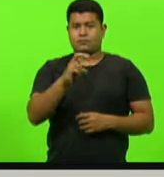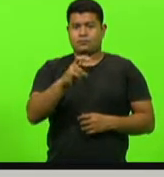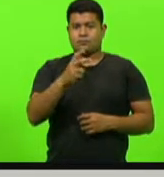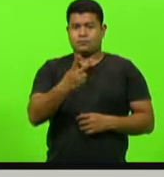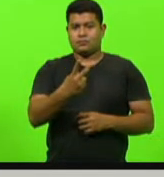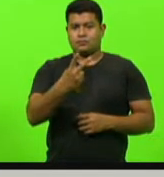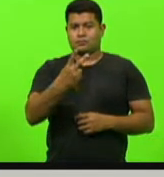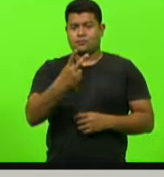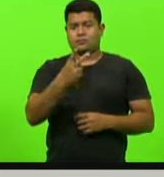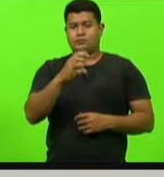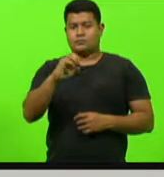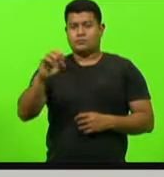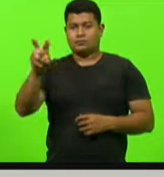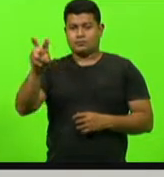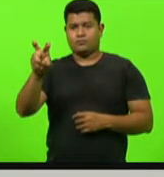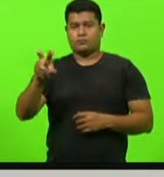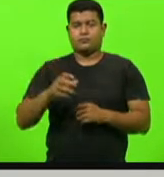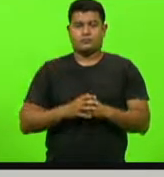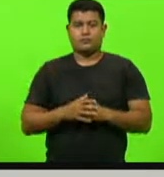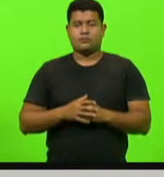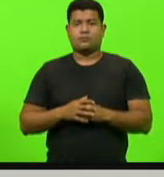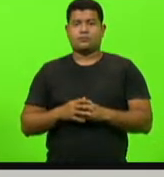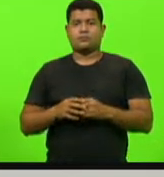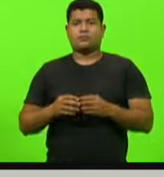dispõe sobre a exploração,